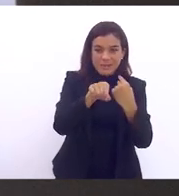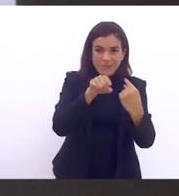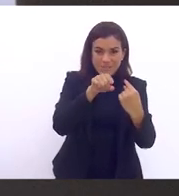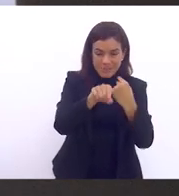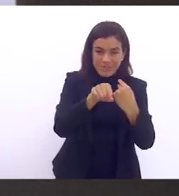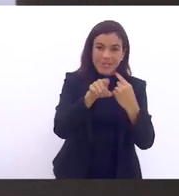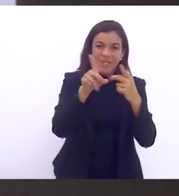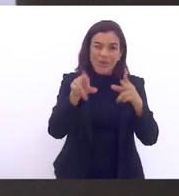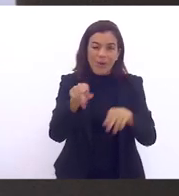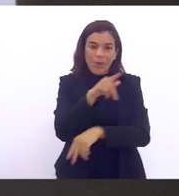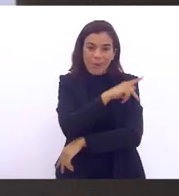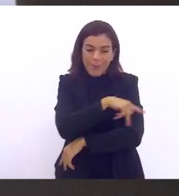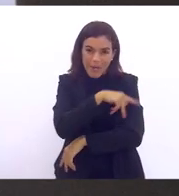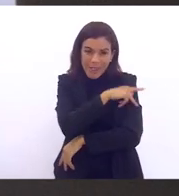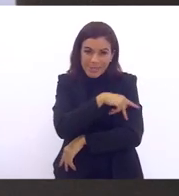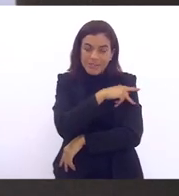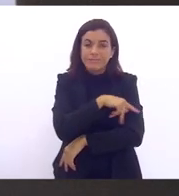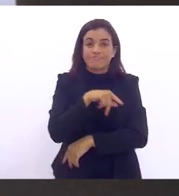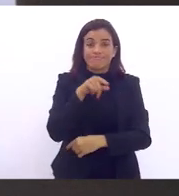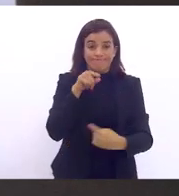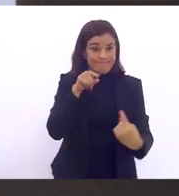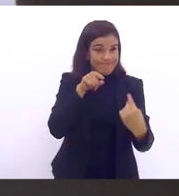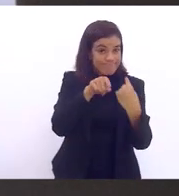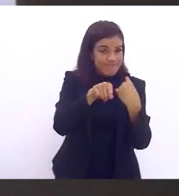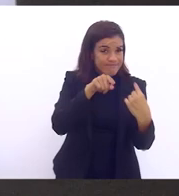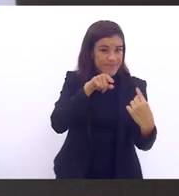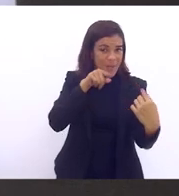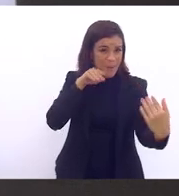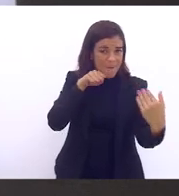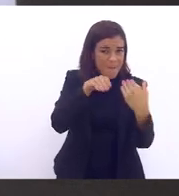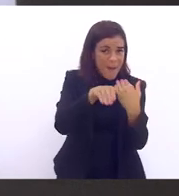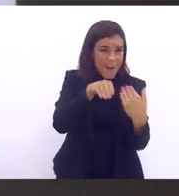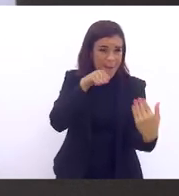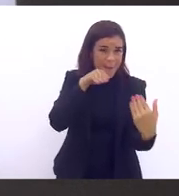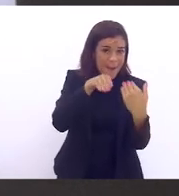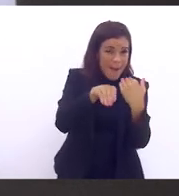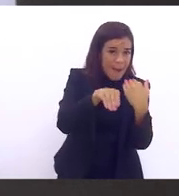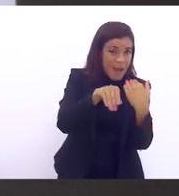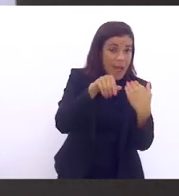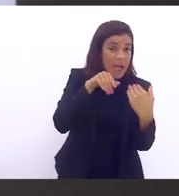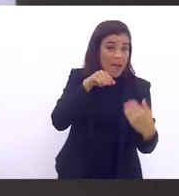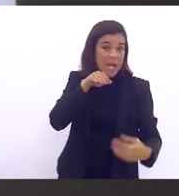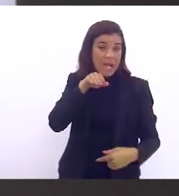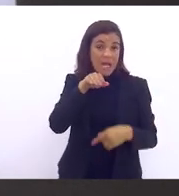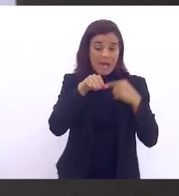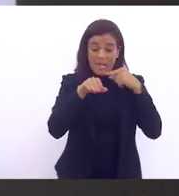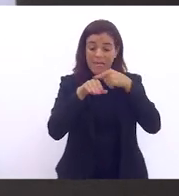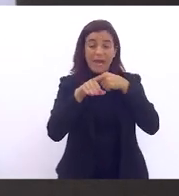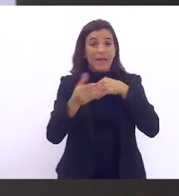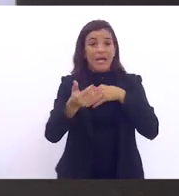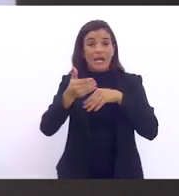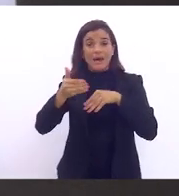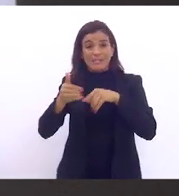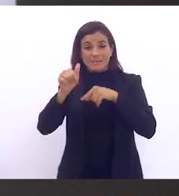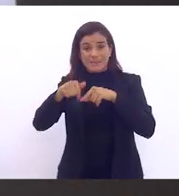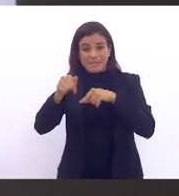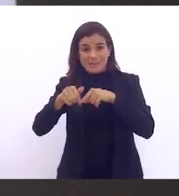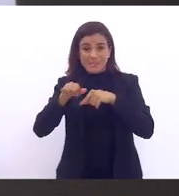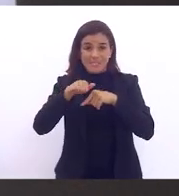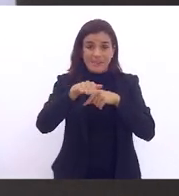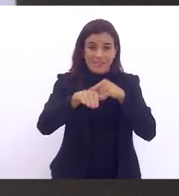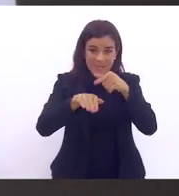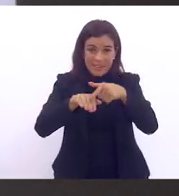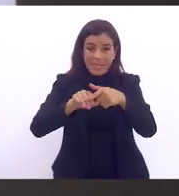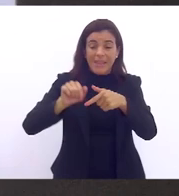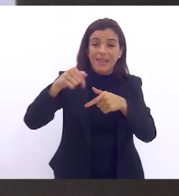Parati mas na entrada da rodovia nos acessos antes do Pórtico e depois nós temos uma comunicação dizendo Olha se você não tem